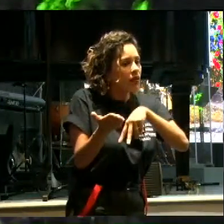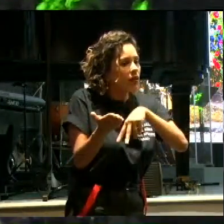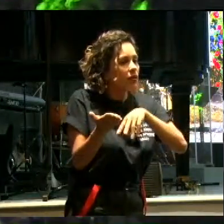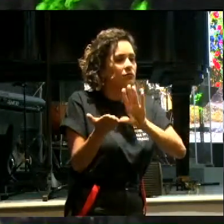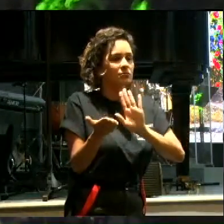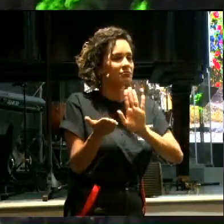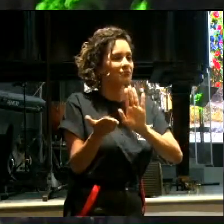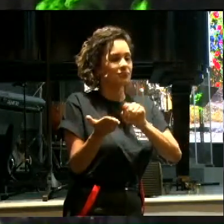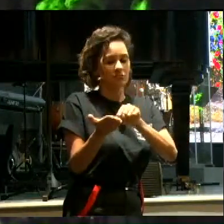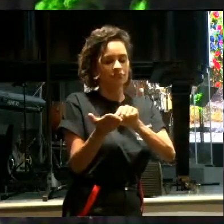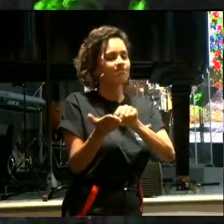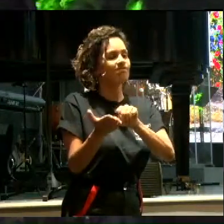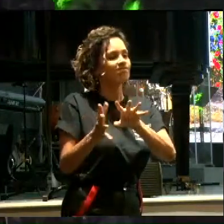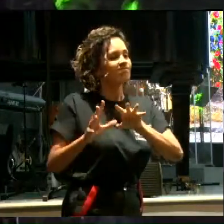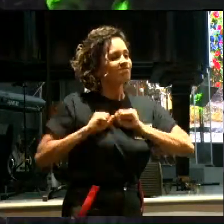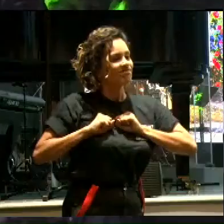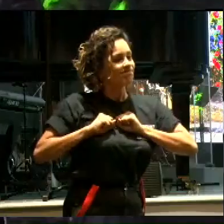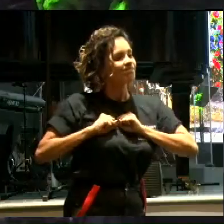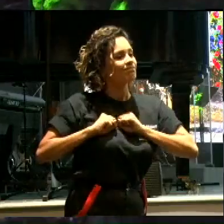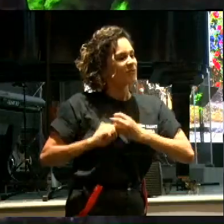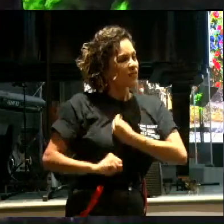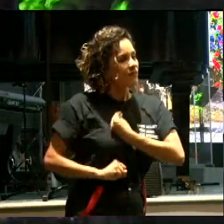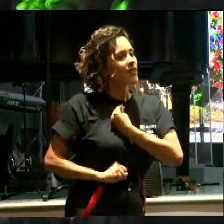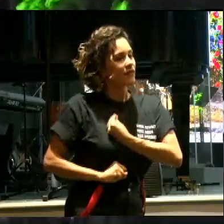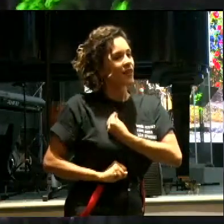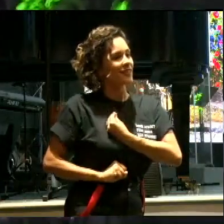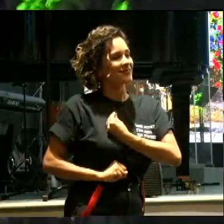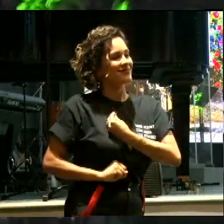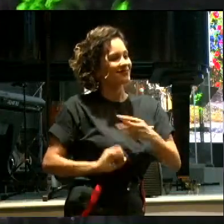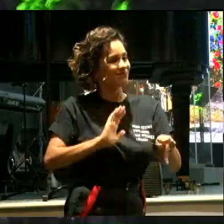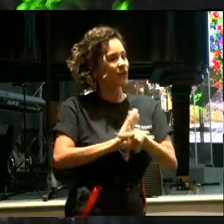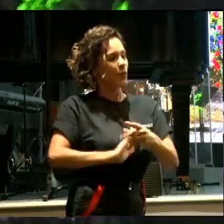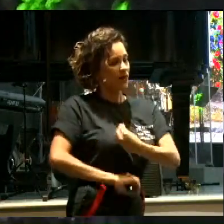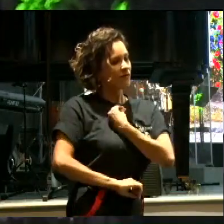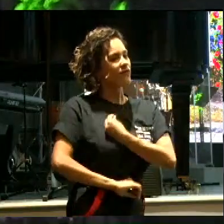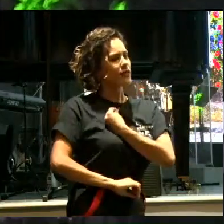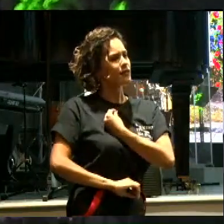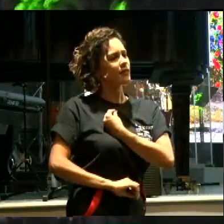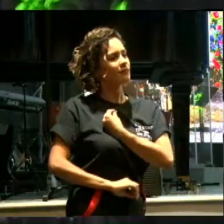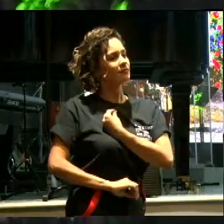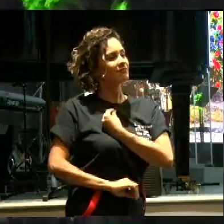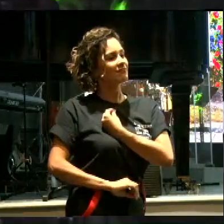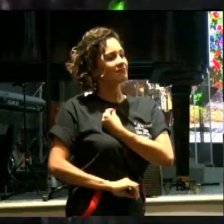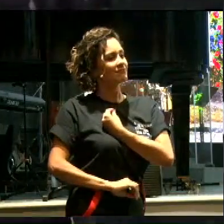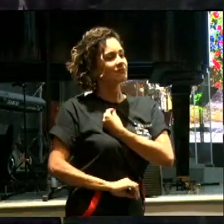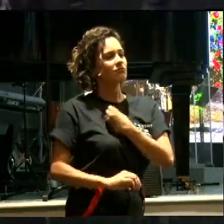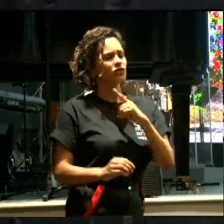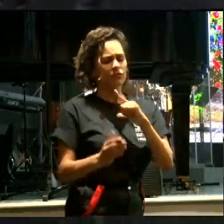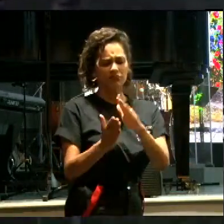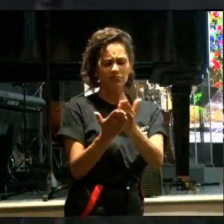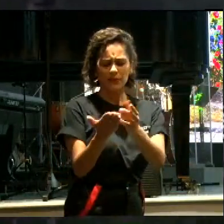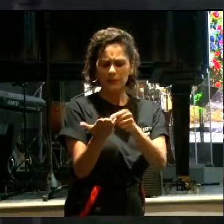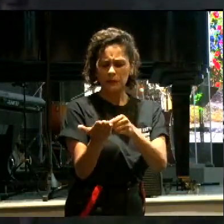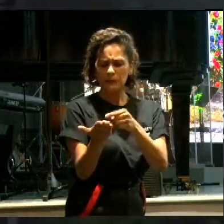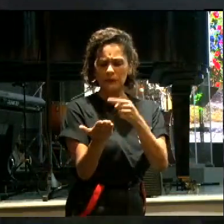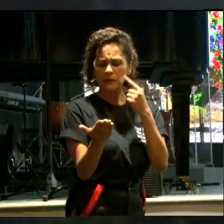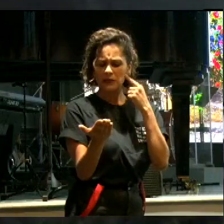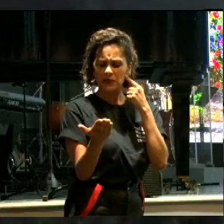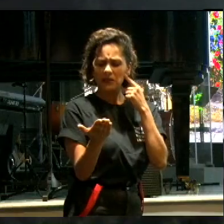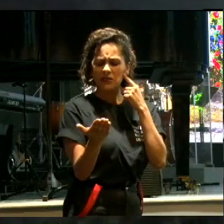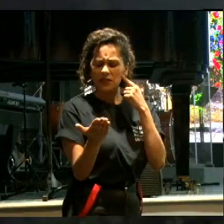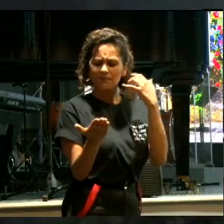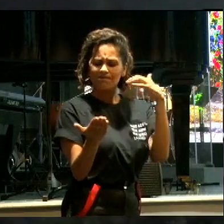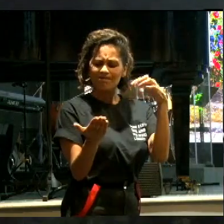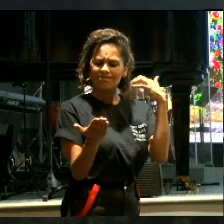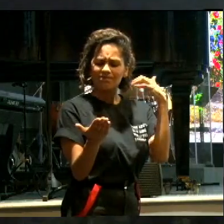eterna. E ele passou a viver aquilo ali, ele passou a meditar naquilo ali o tempo